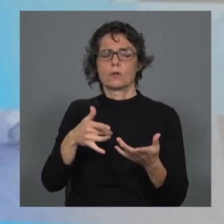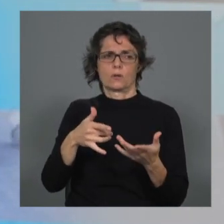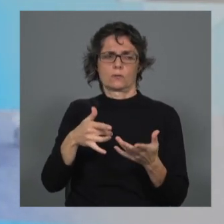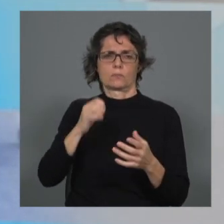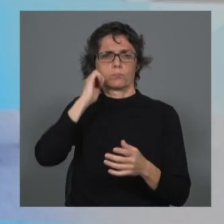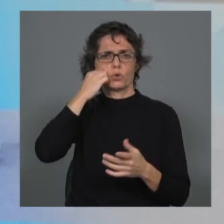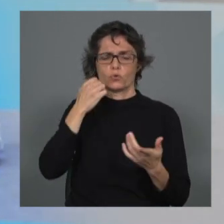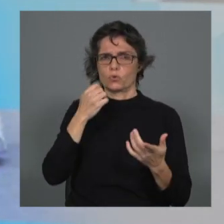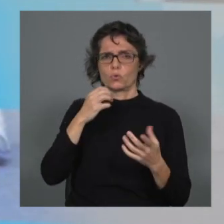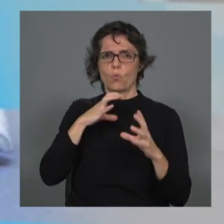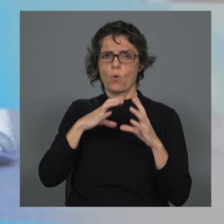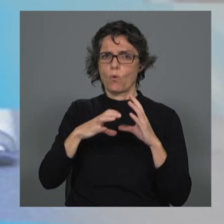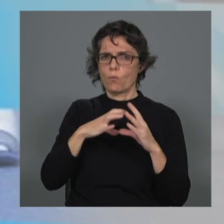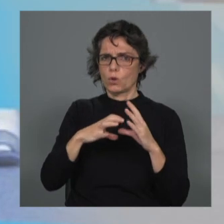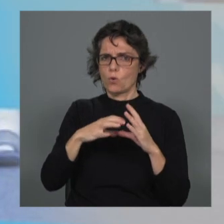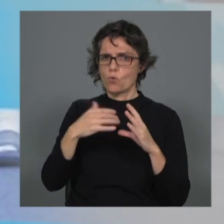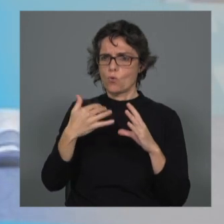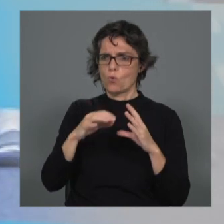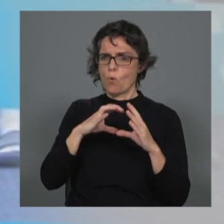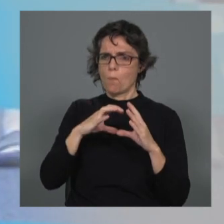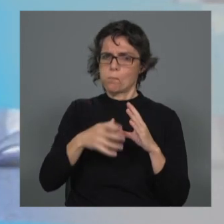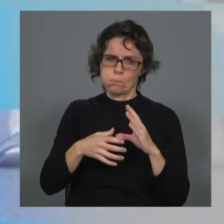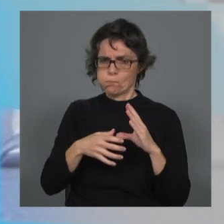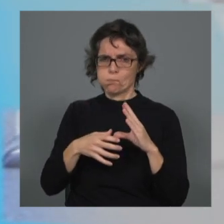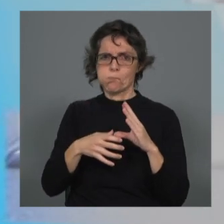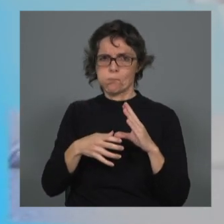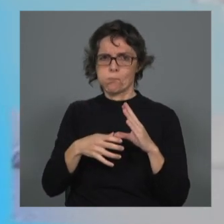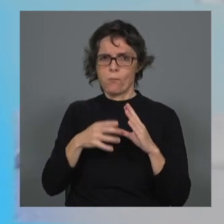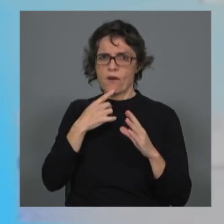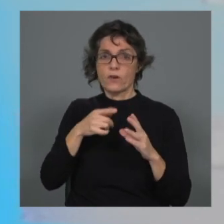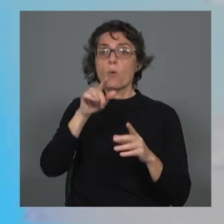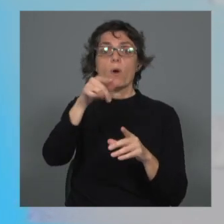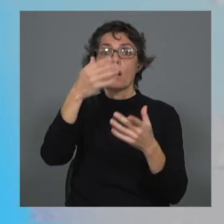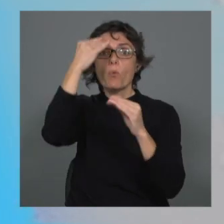comunicação. Seguramente o Papa fala na